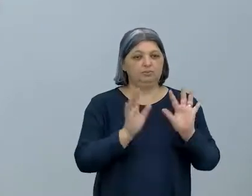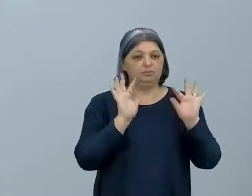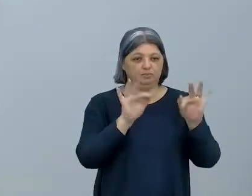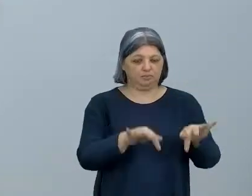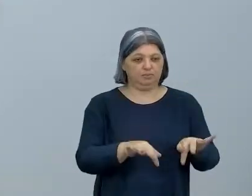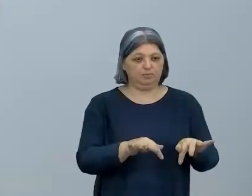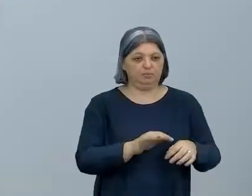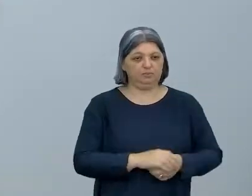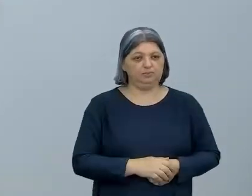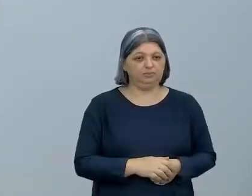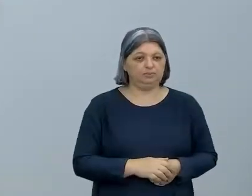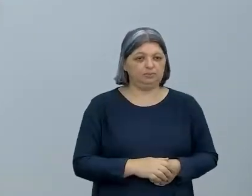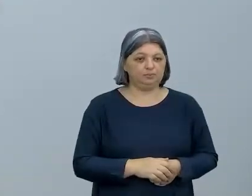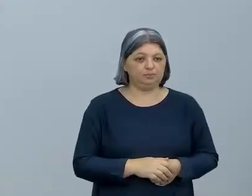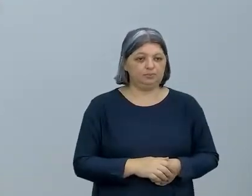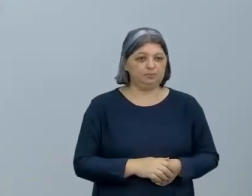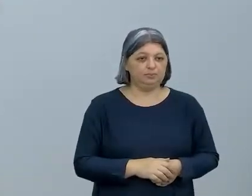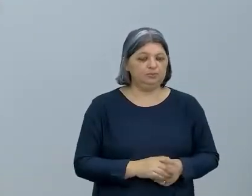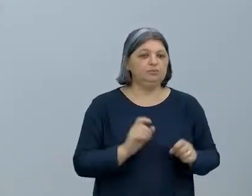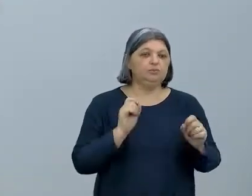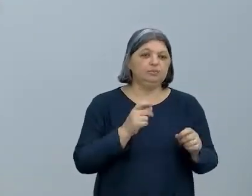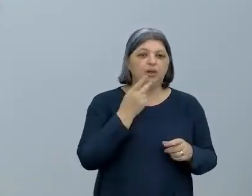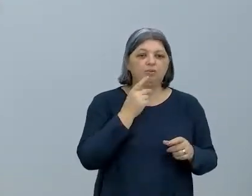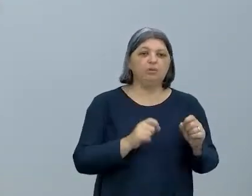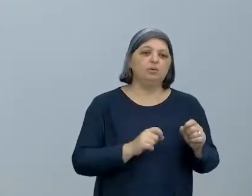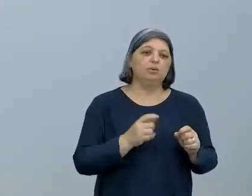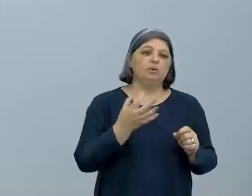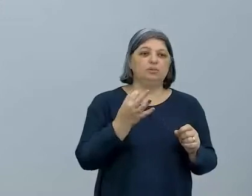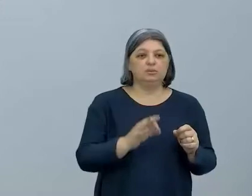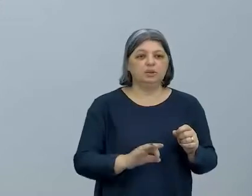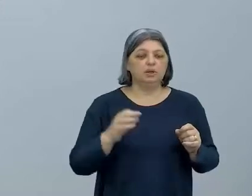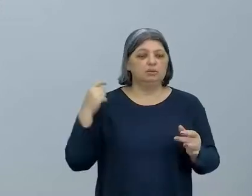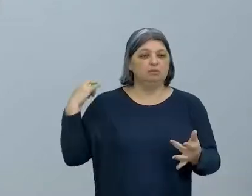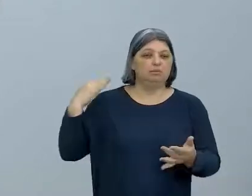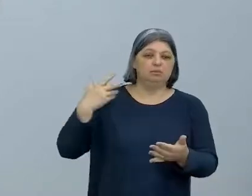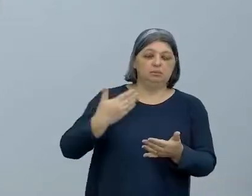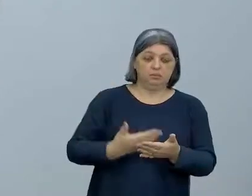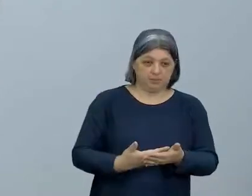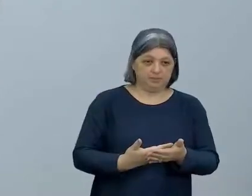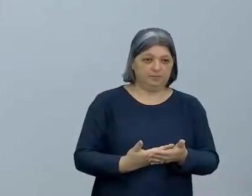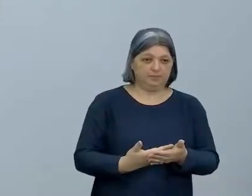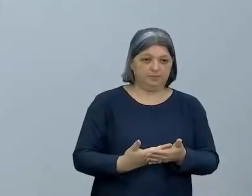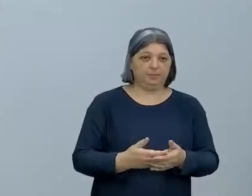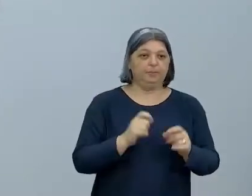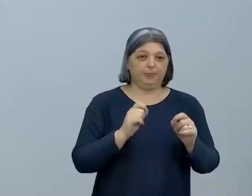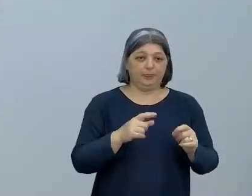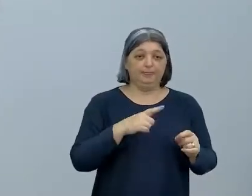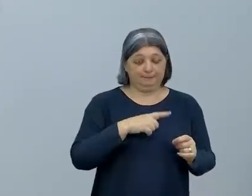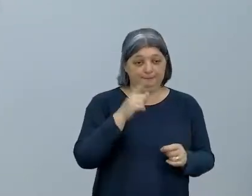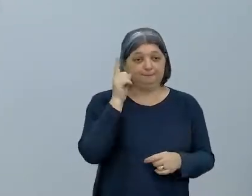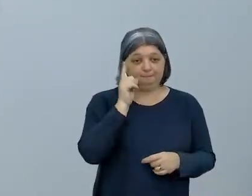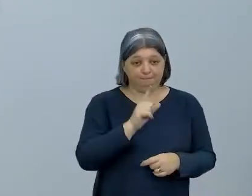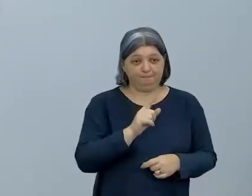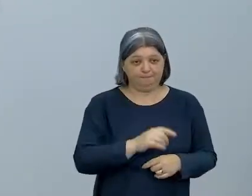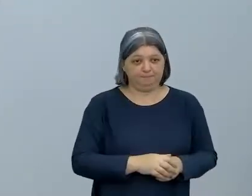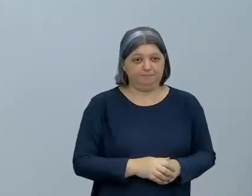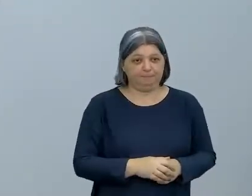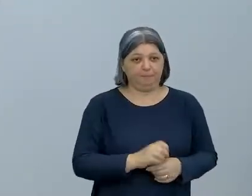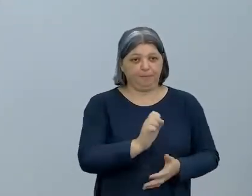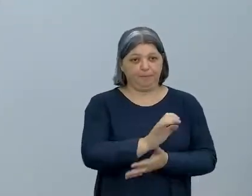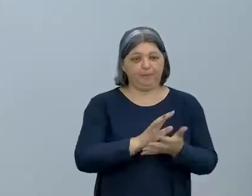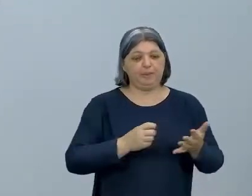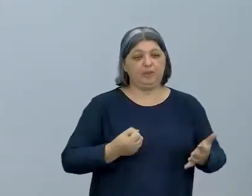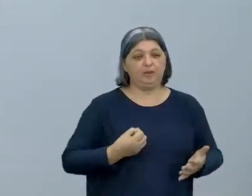sistematização. Ela fala o que deu certo nesse percurso aí. E o que deu muito certo foi a atividade